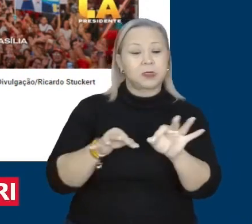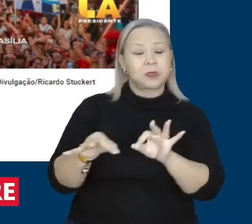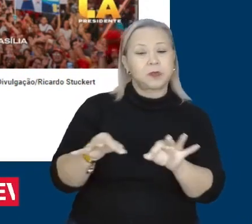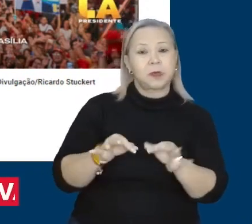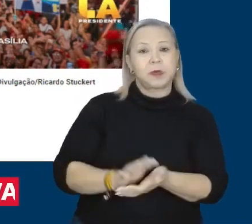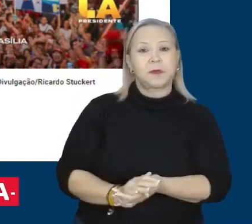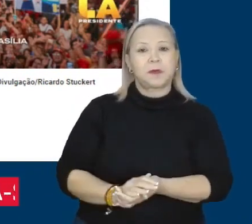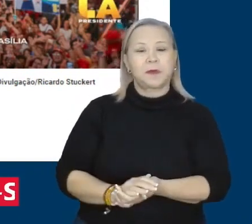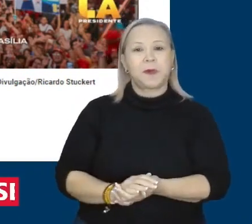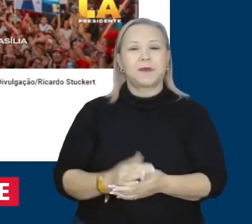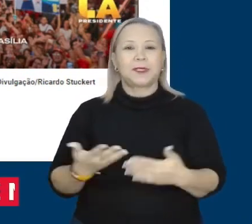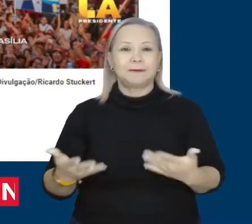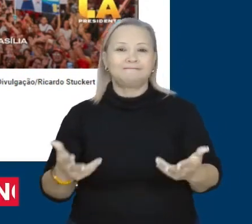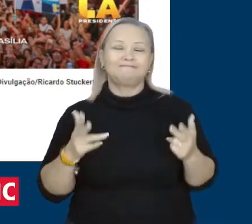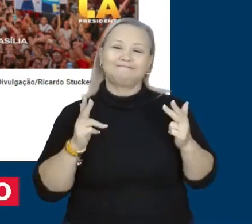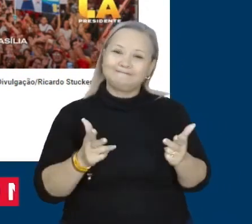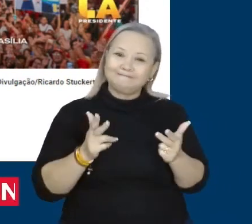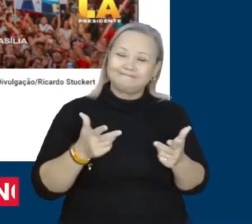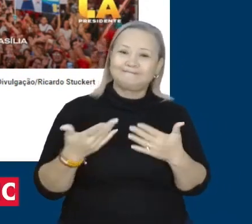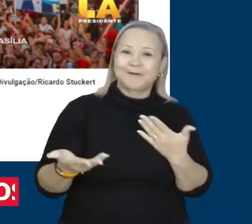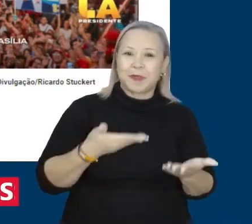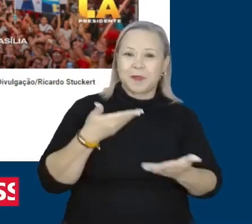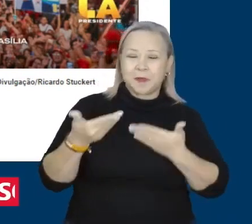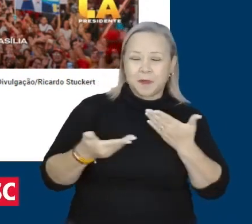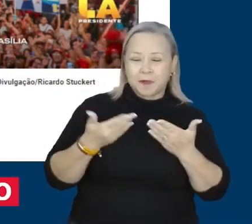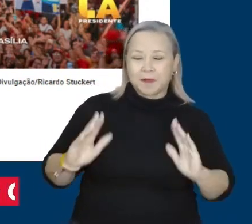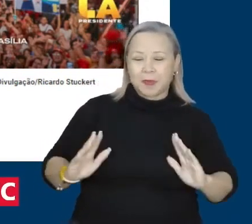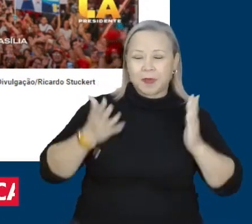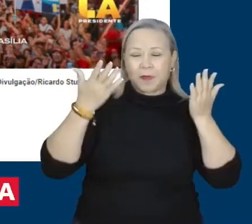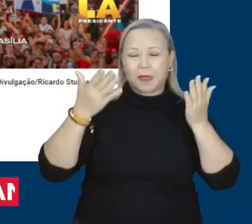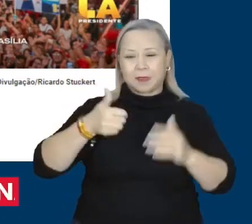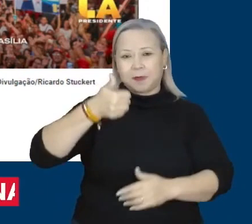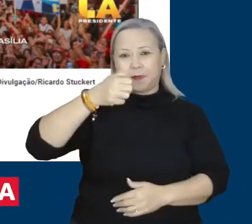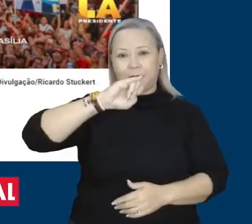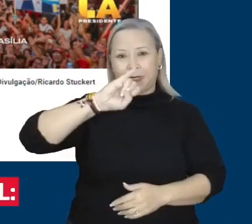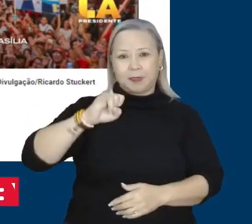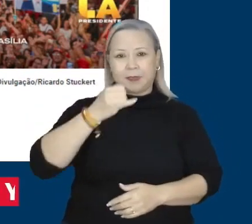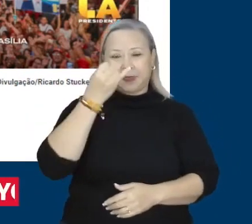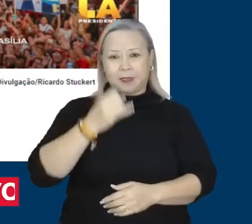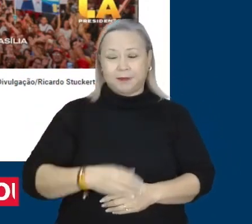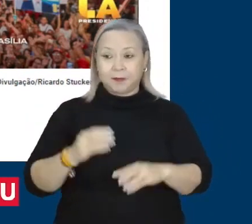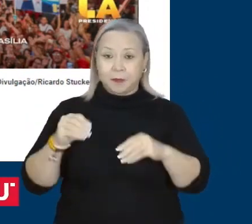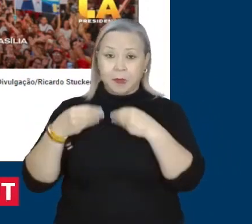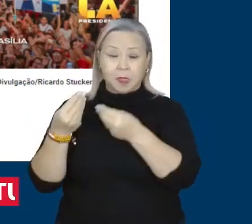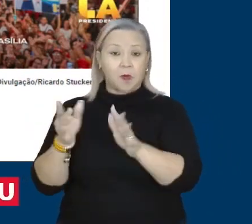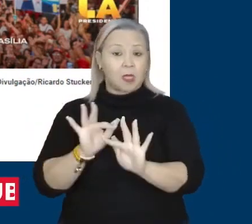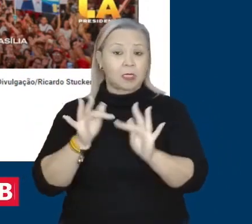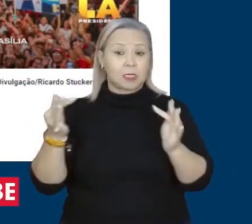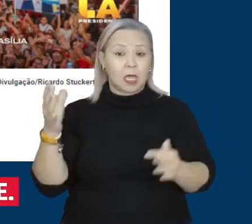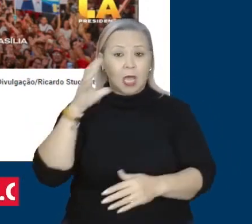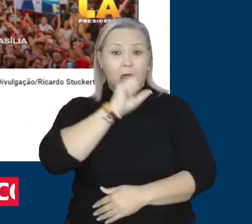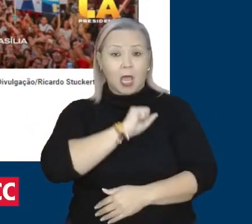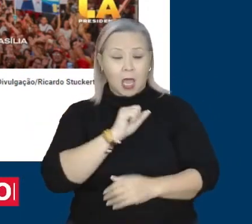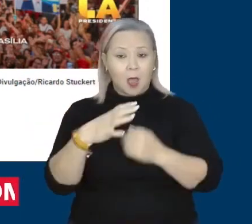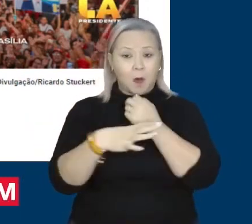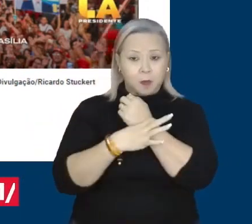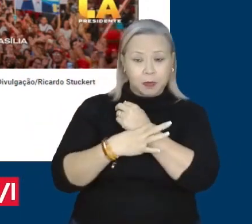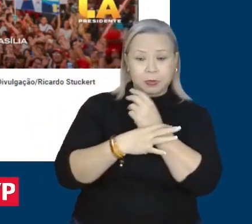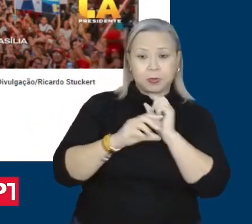curtir essa festa e comemorar muito no dia 1º de janeiro. Para doar é simples, rápido, seguro